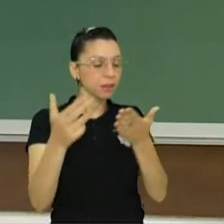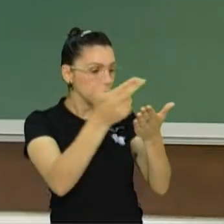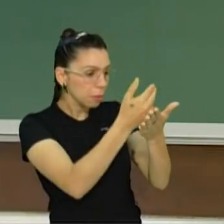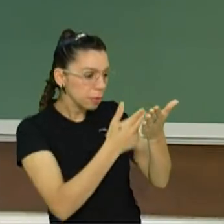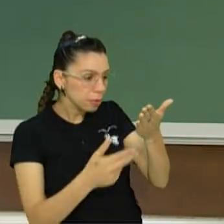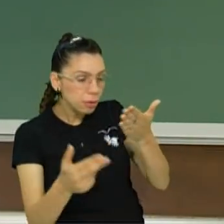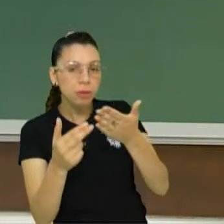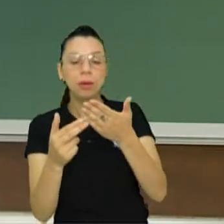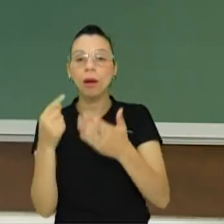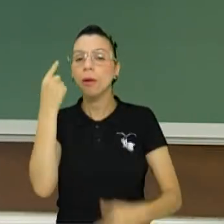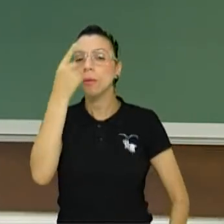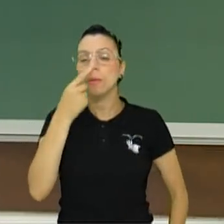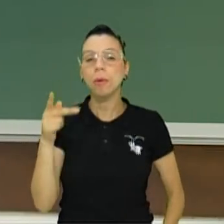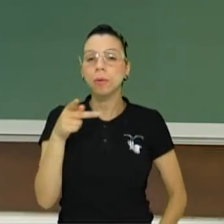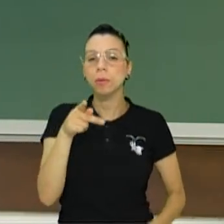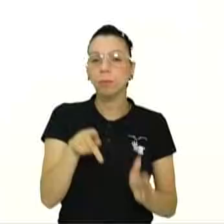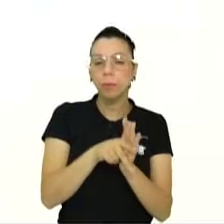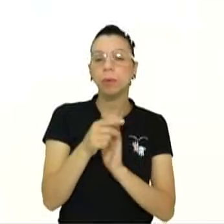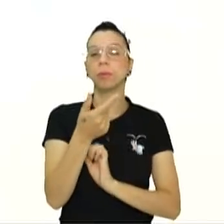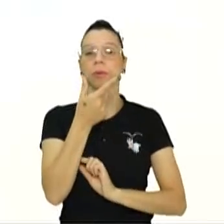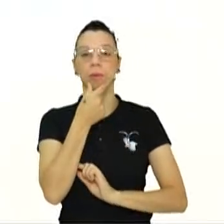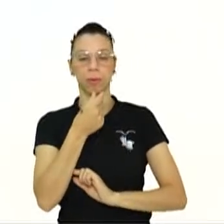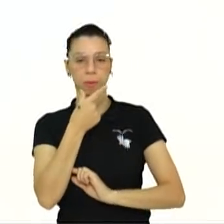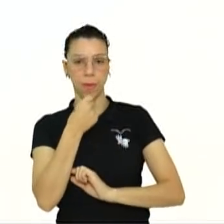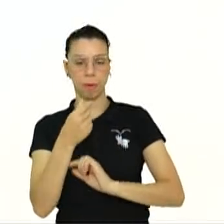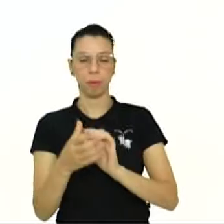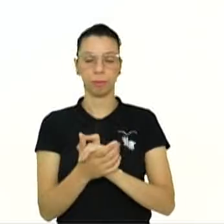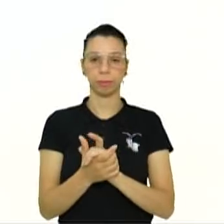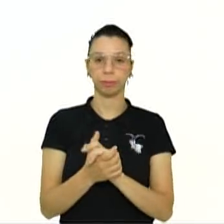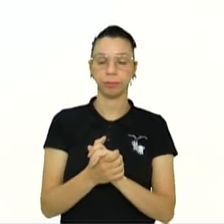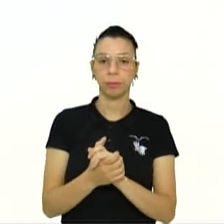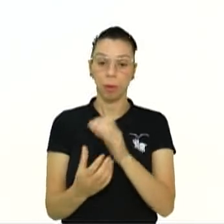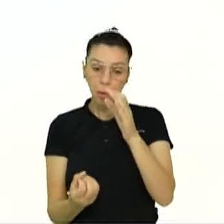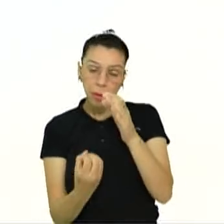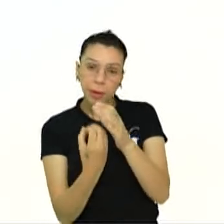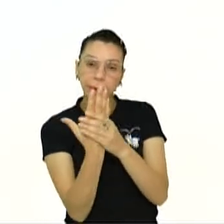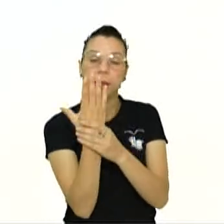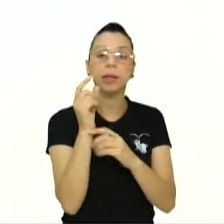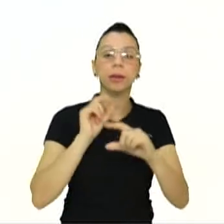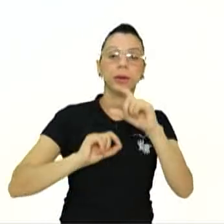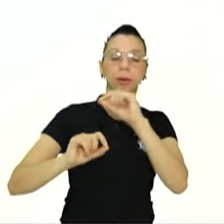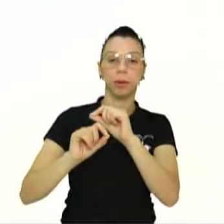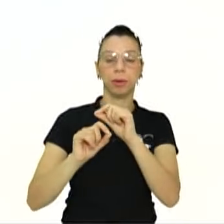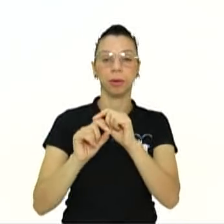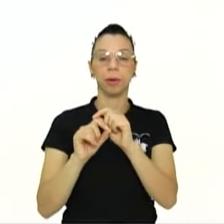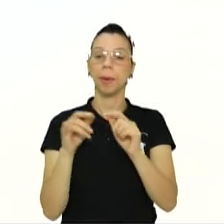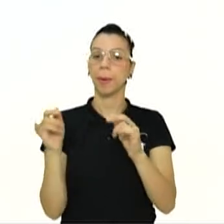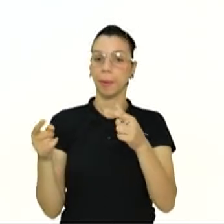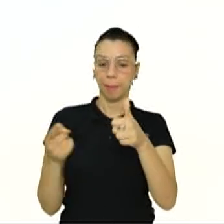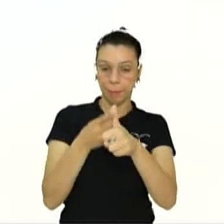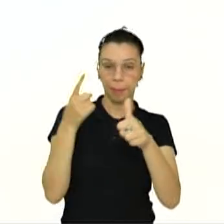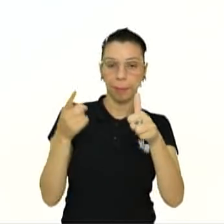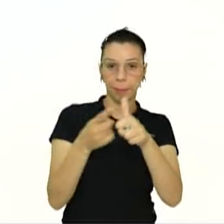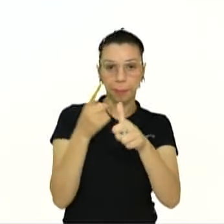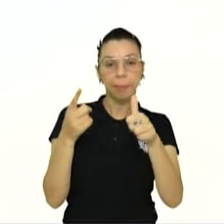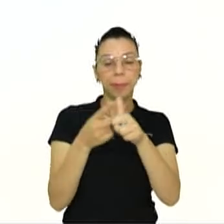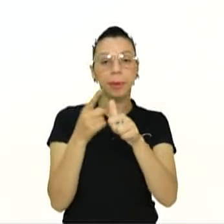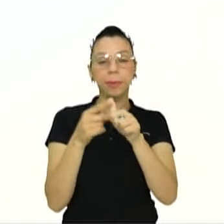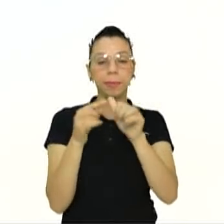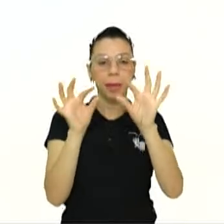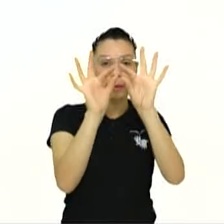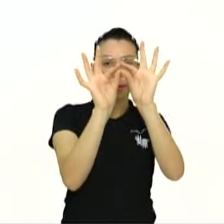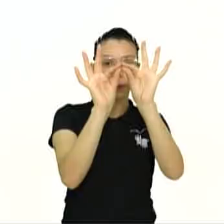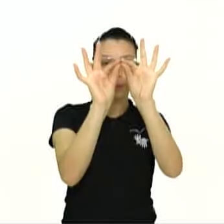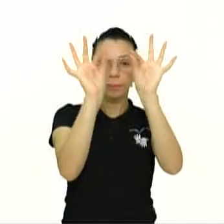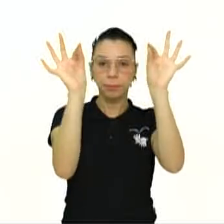olho masculino. Crie o seu personagem, desenhe duas linhas em curvas